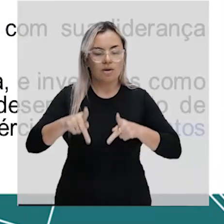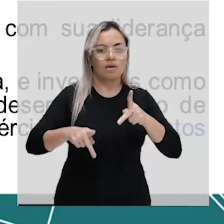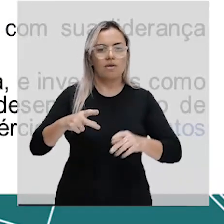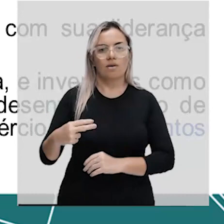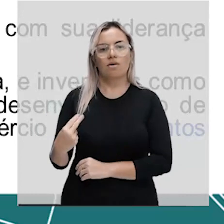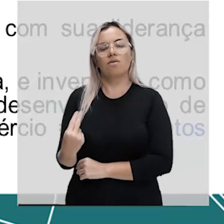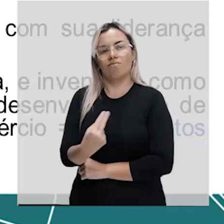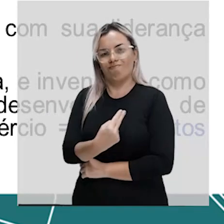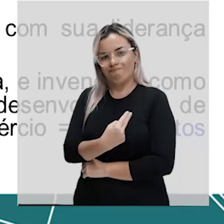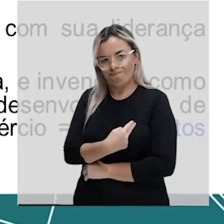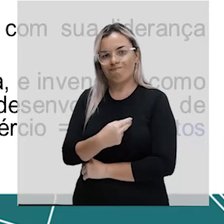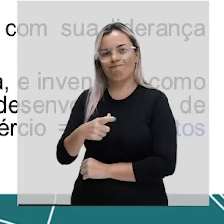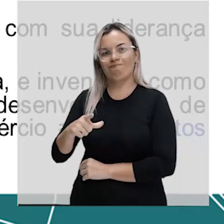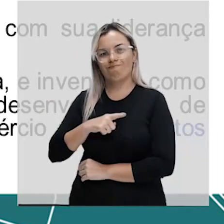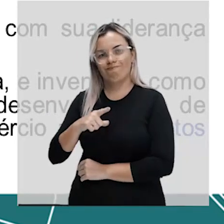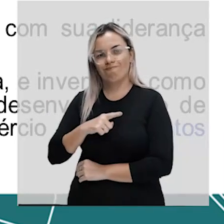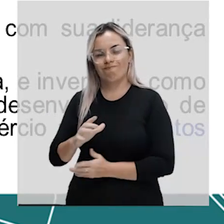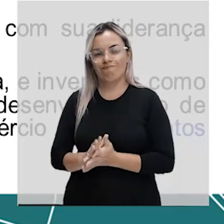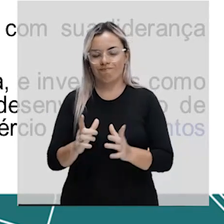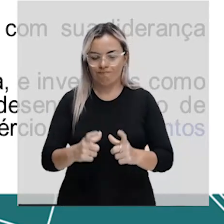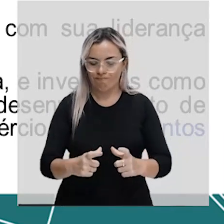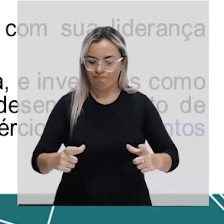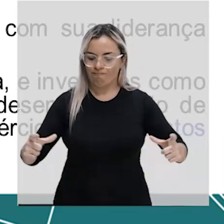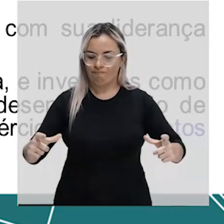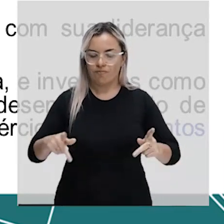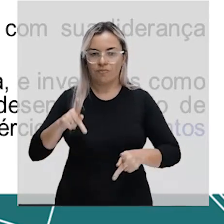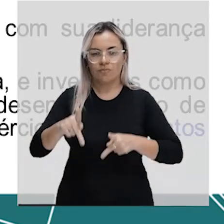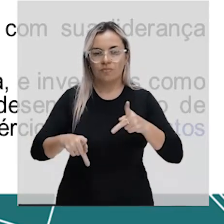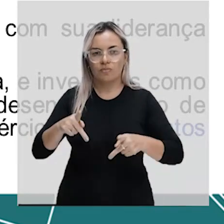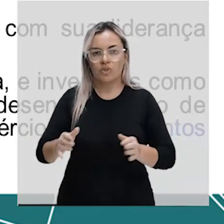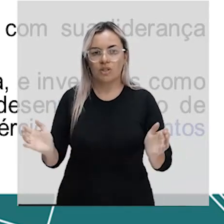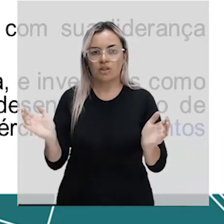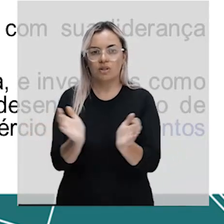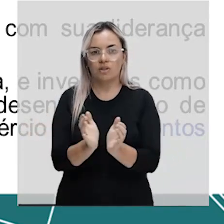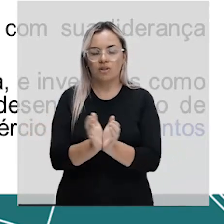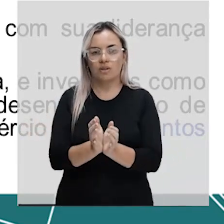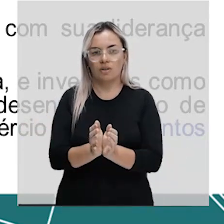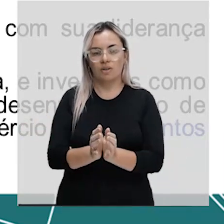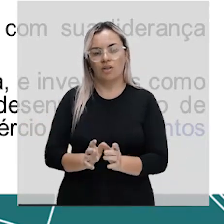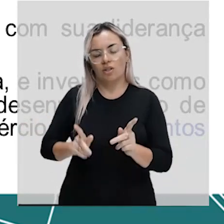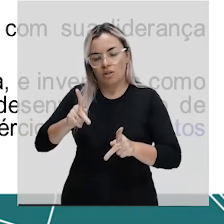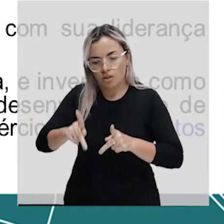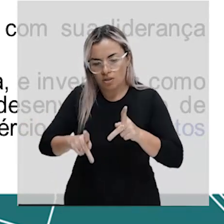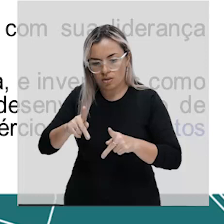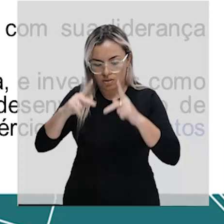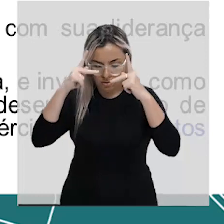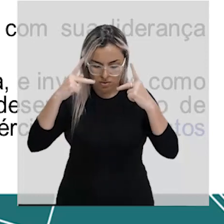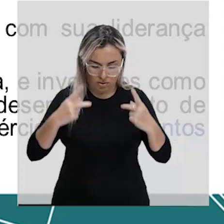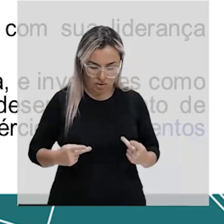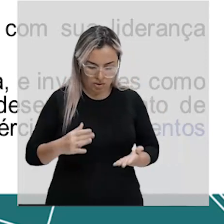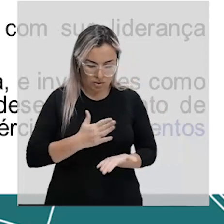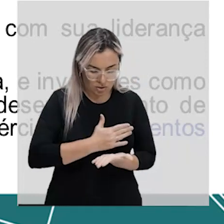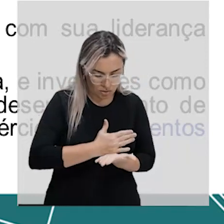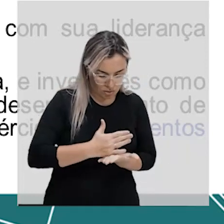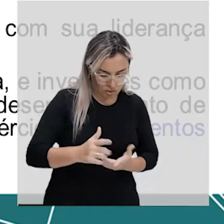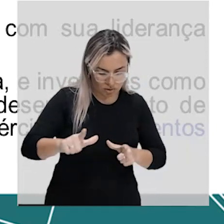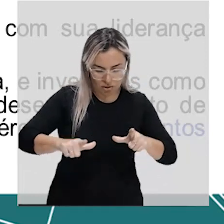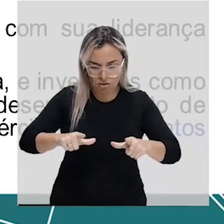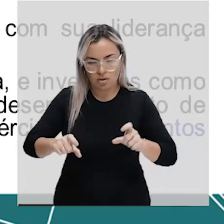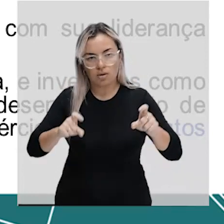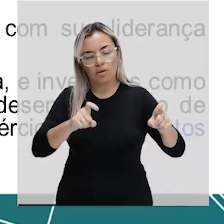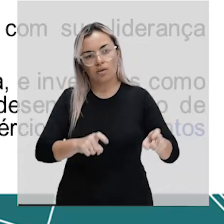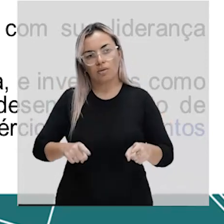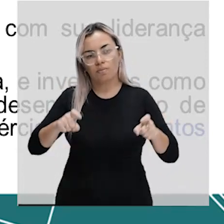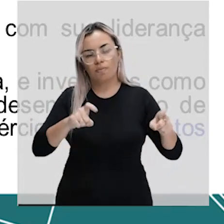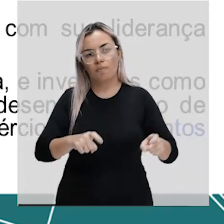Teremos um crescimento populacional. Observe que esses grupos humanos, a partir dessas atividades produtivas,